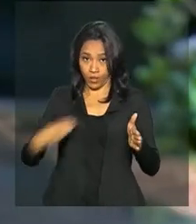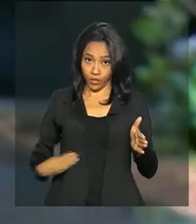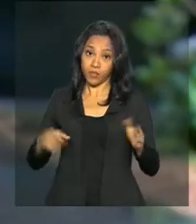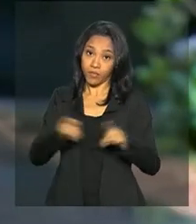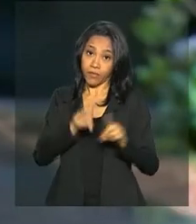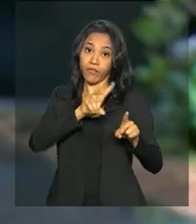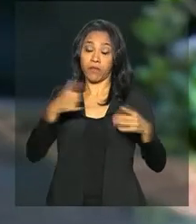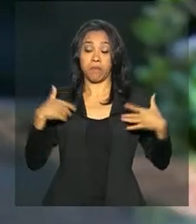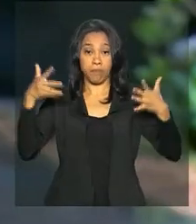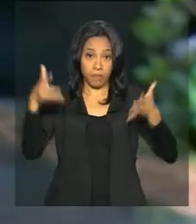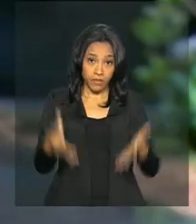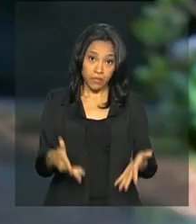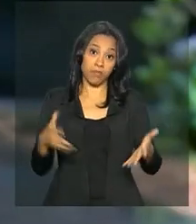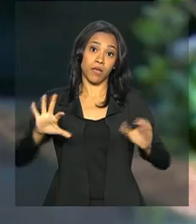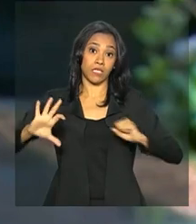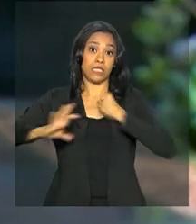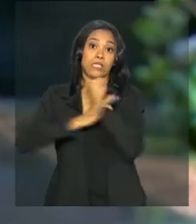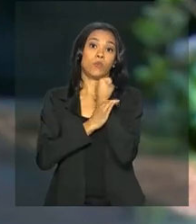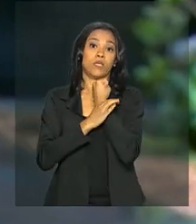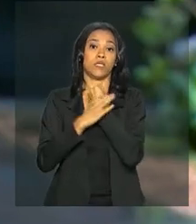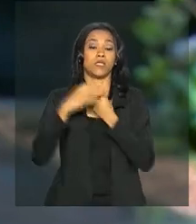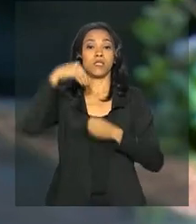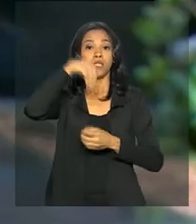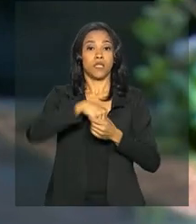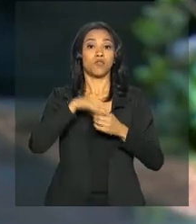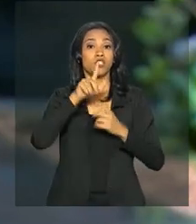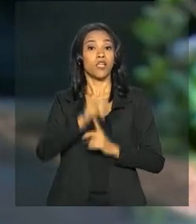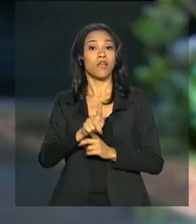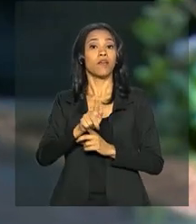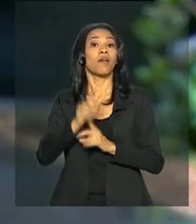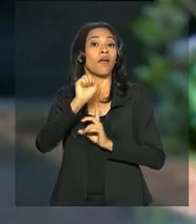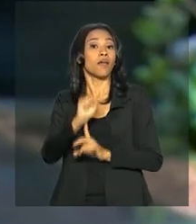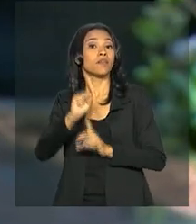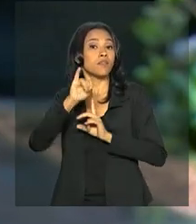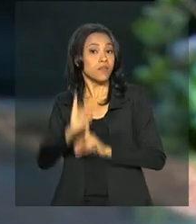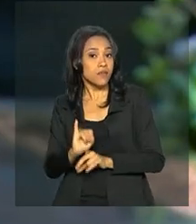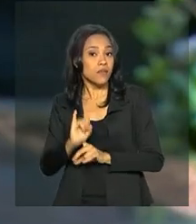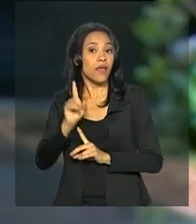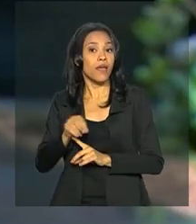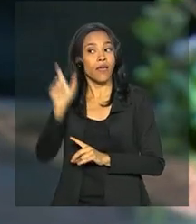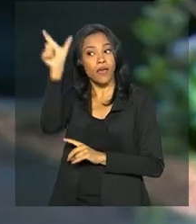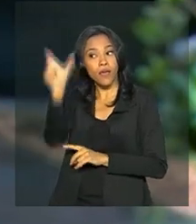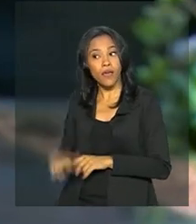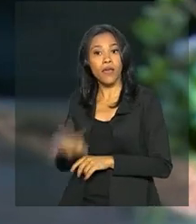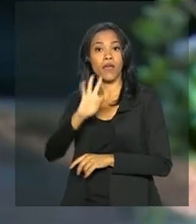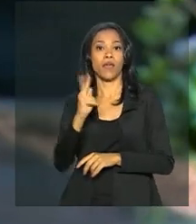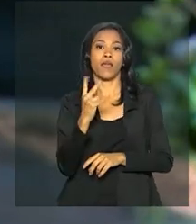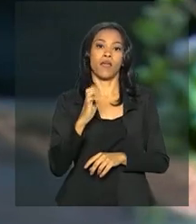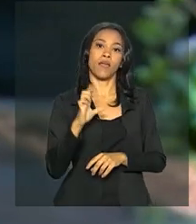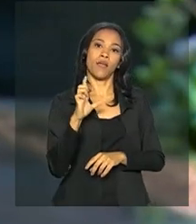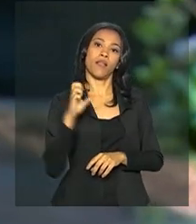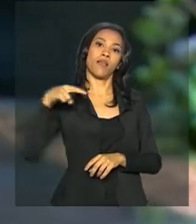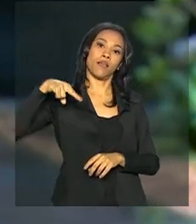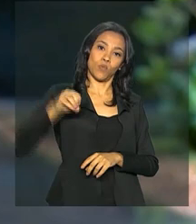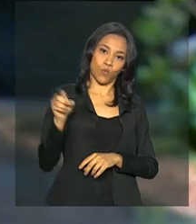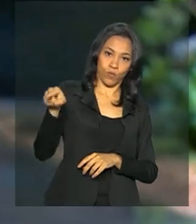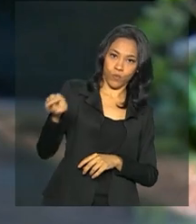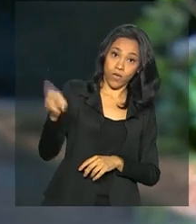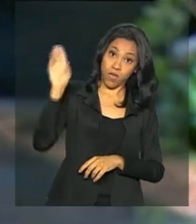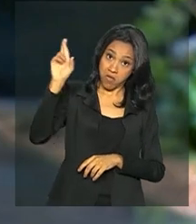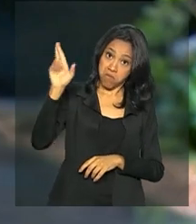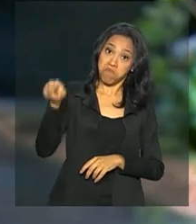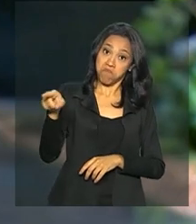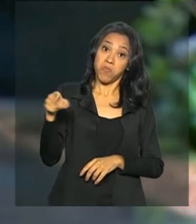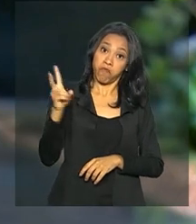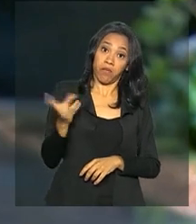Bolsonaro, no Gabinete de Segurança Institucional, GSI, é o general Augusto Heleno, que também reforçou a intenção